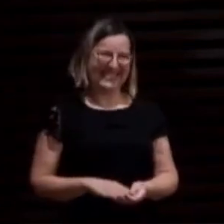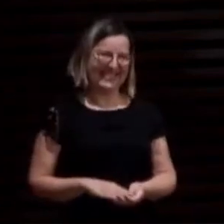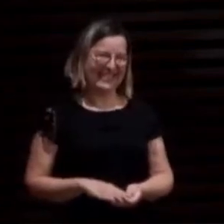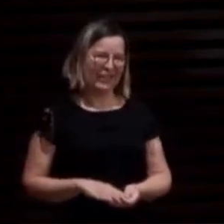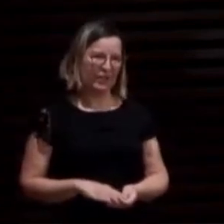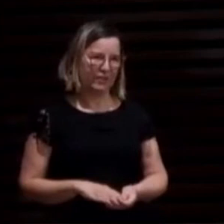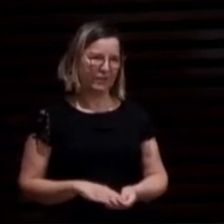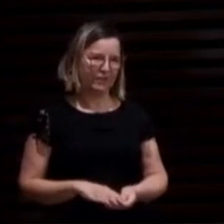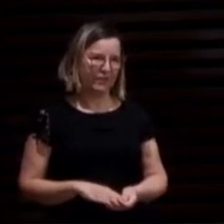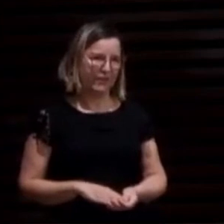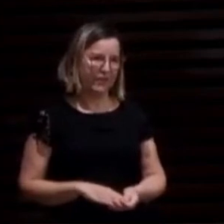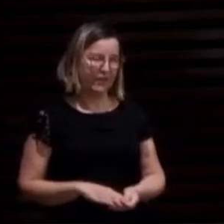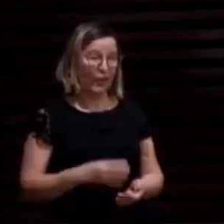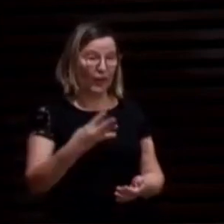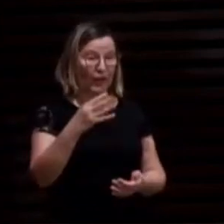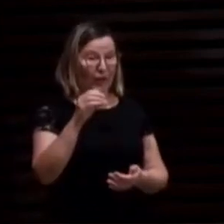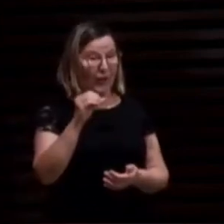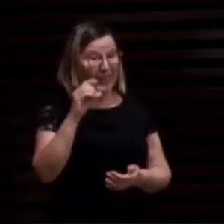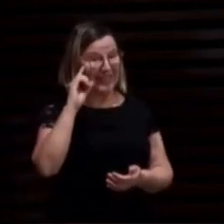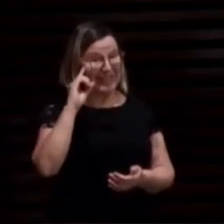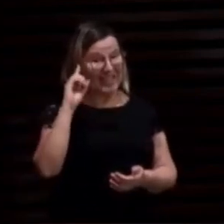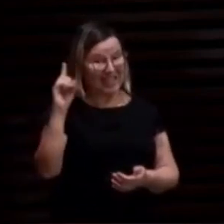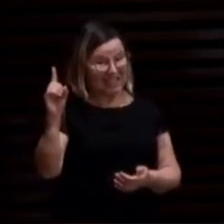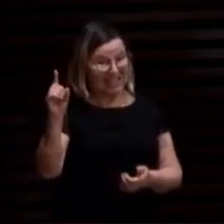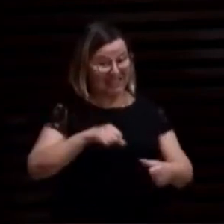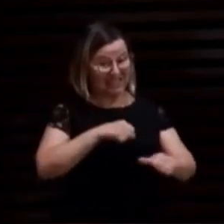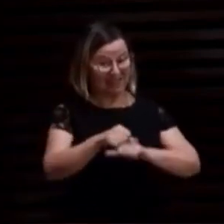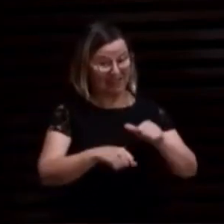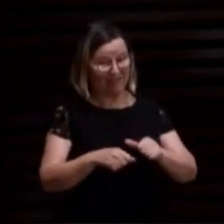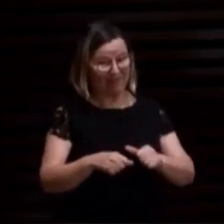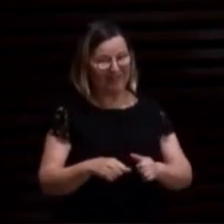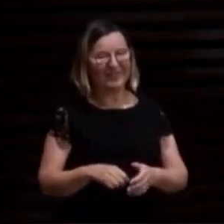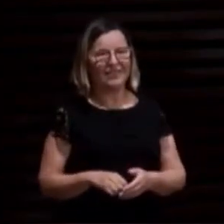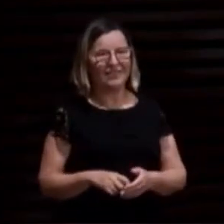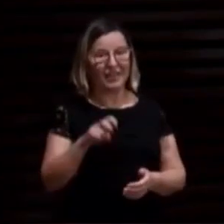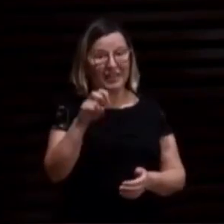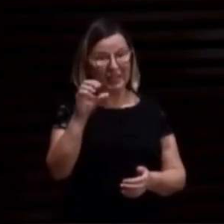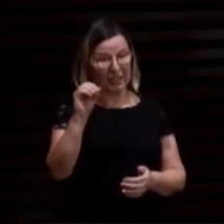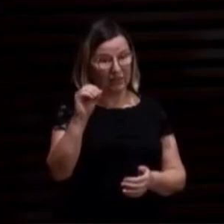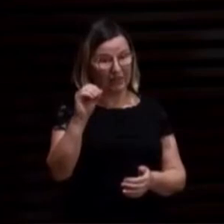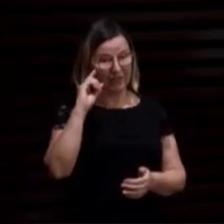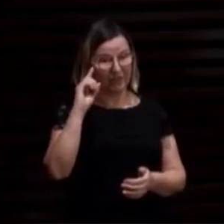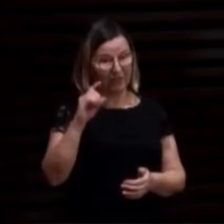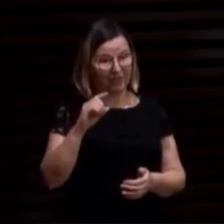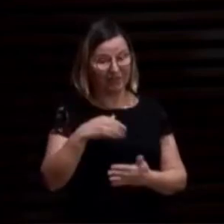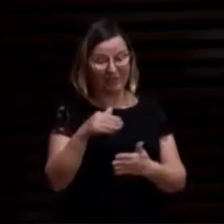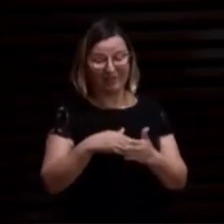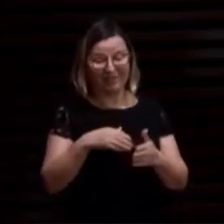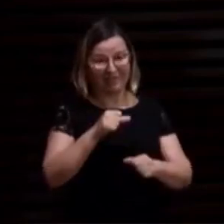Em 40 dias, meu irmão. É em 50 dias que tudo muda.